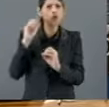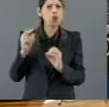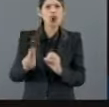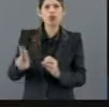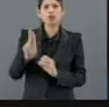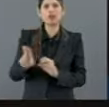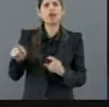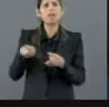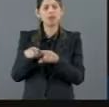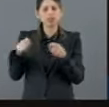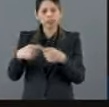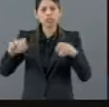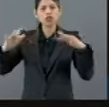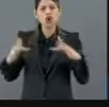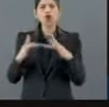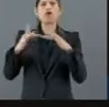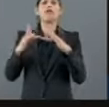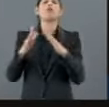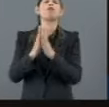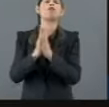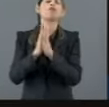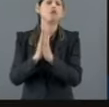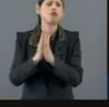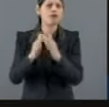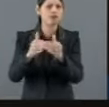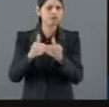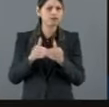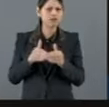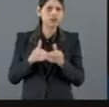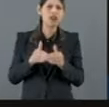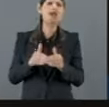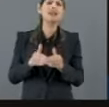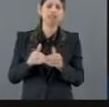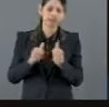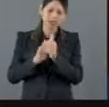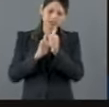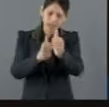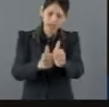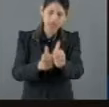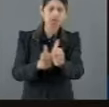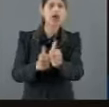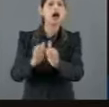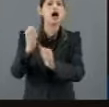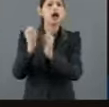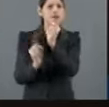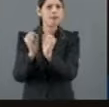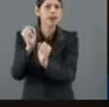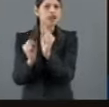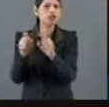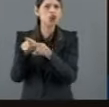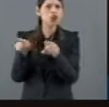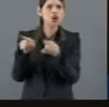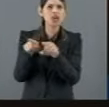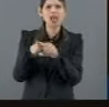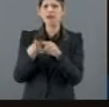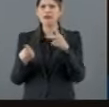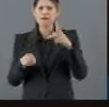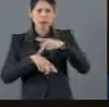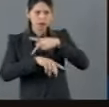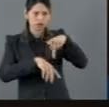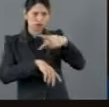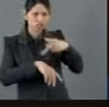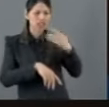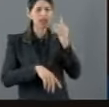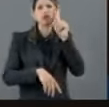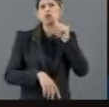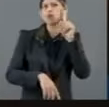as conexões. Por favor, sigam os órgãos reguladores e não falem dos Estados Unidos sem